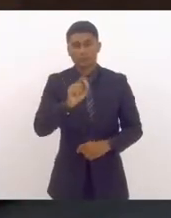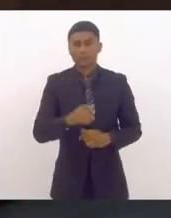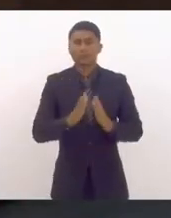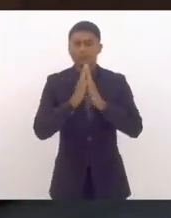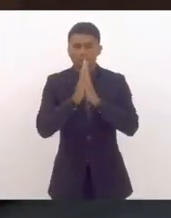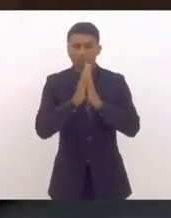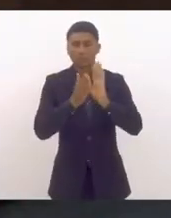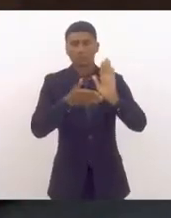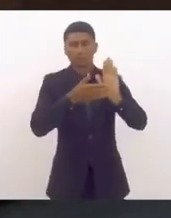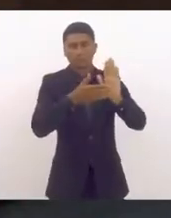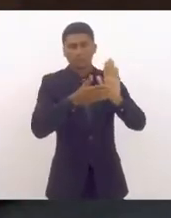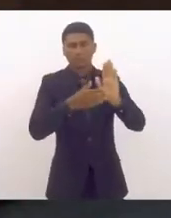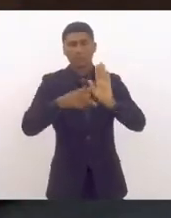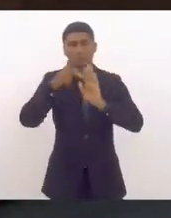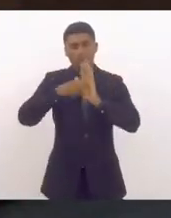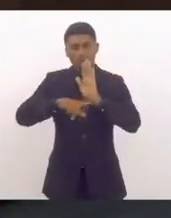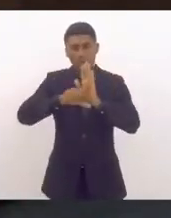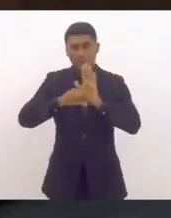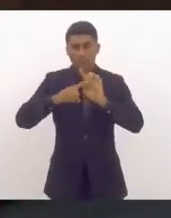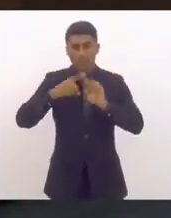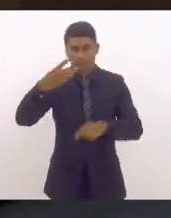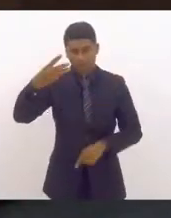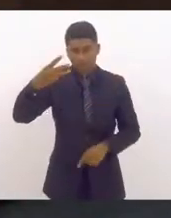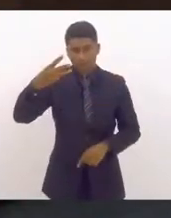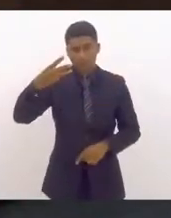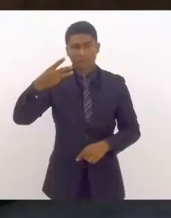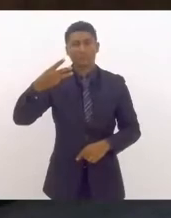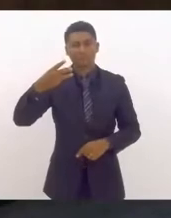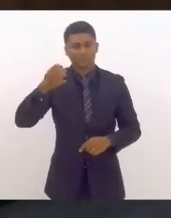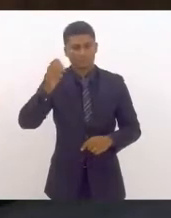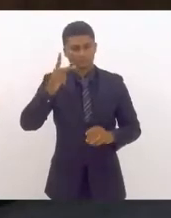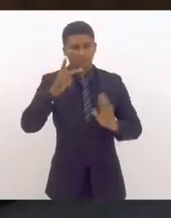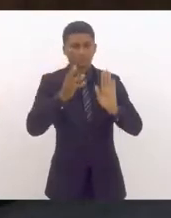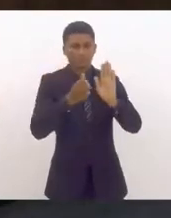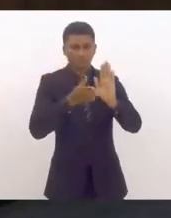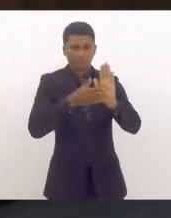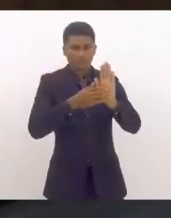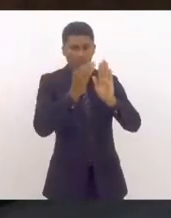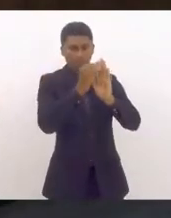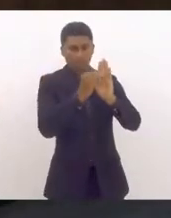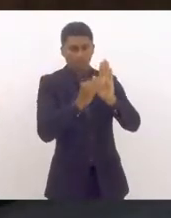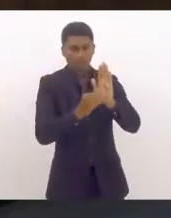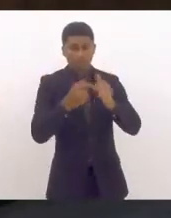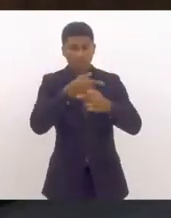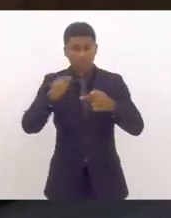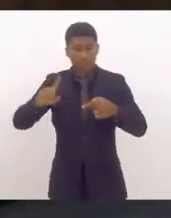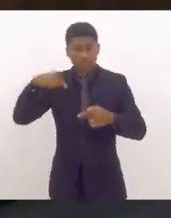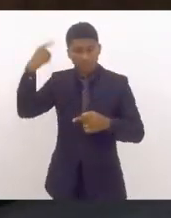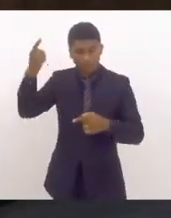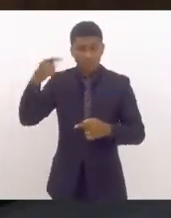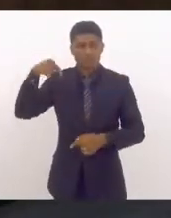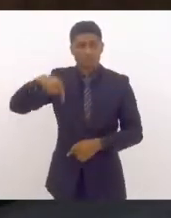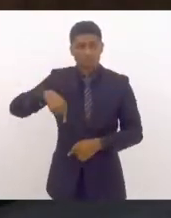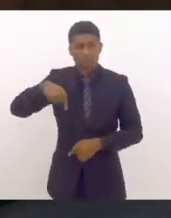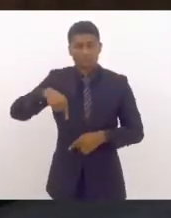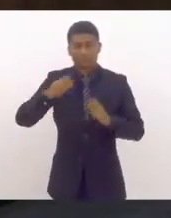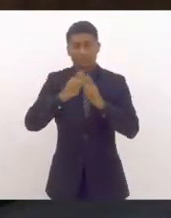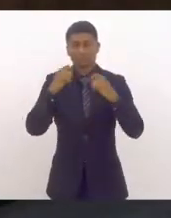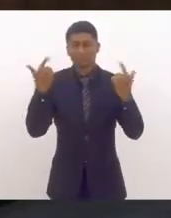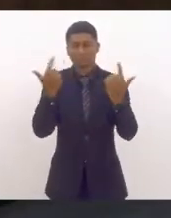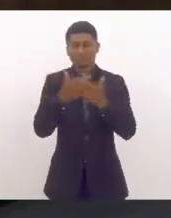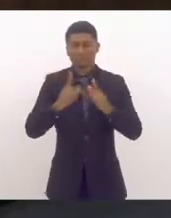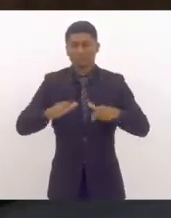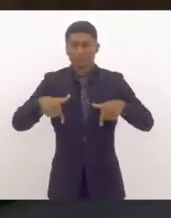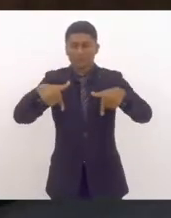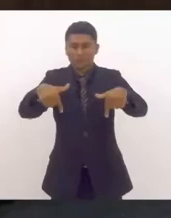na pauta três projetos de lei, na pauta da semana que vem, que vem a partir de uma ação aqui da Casa, que é o Parlamento